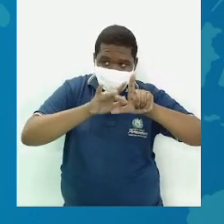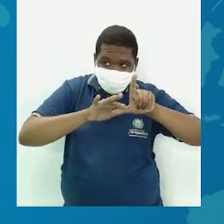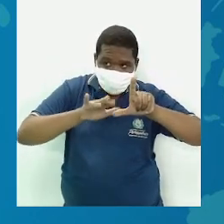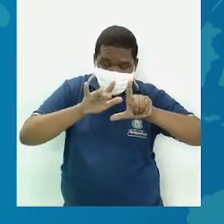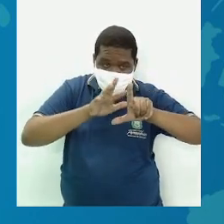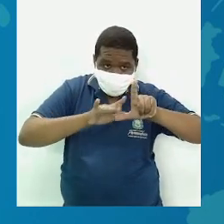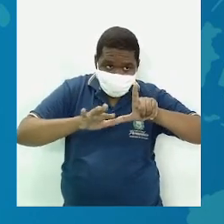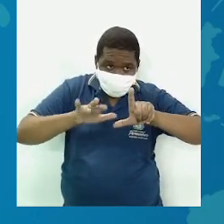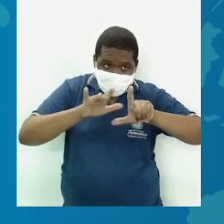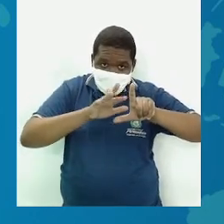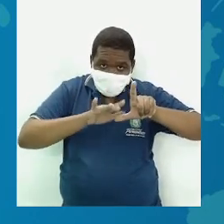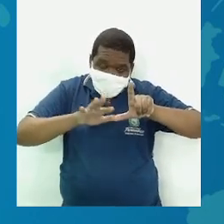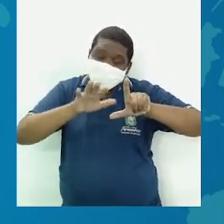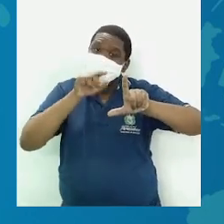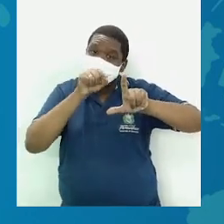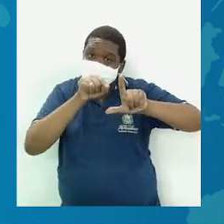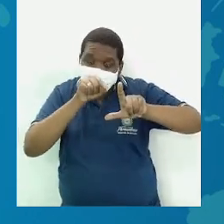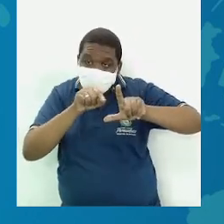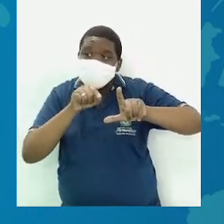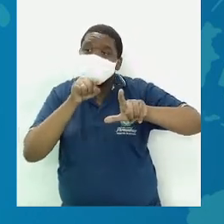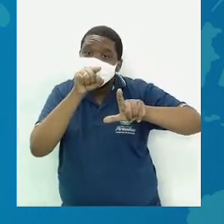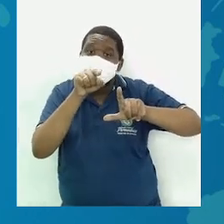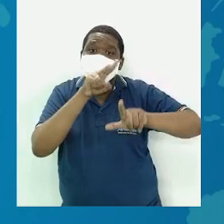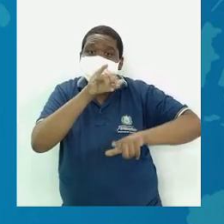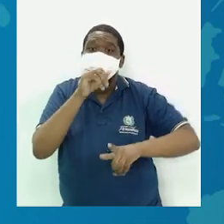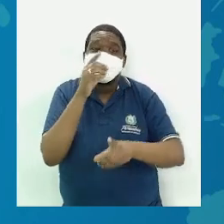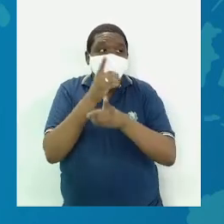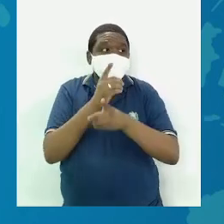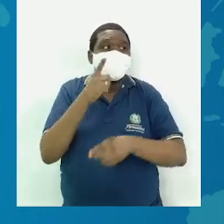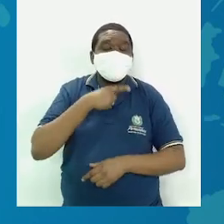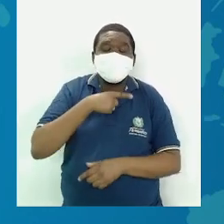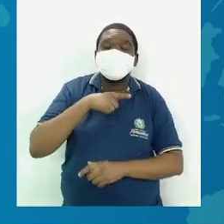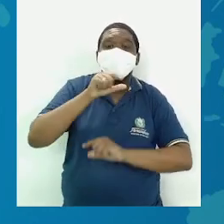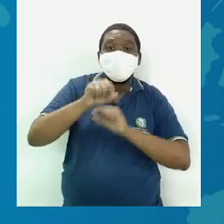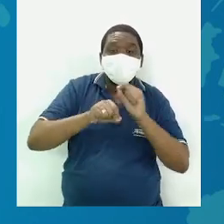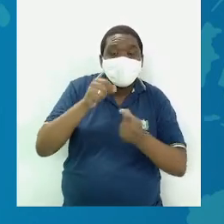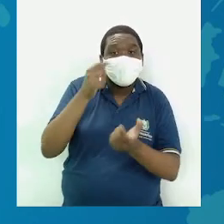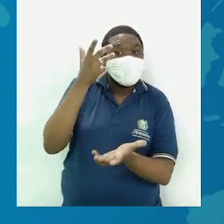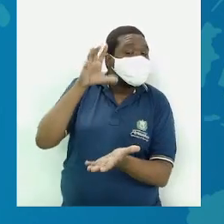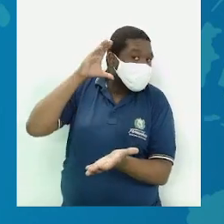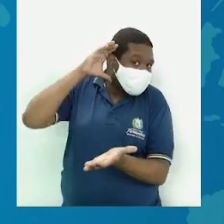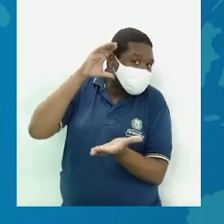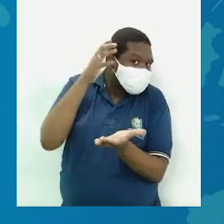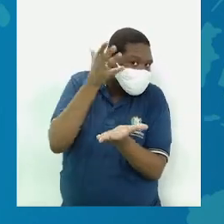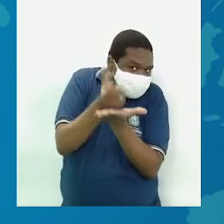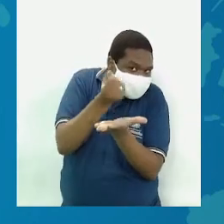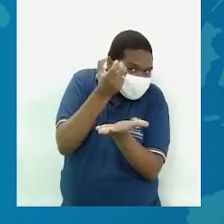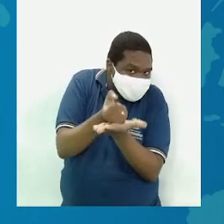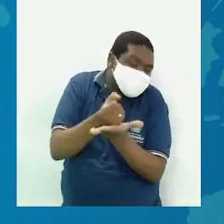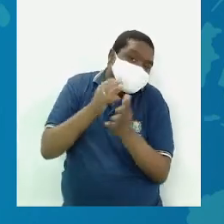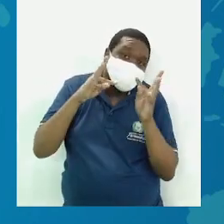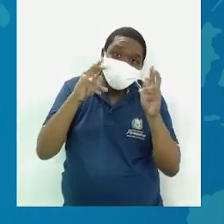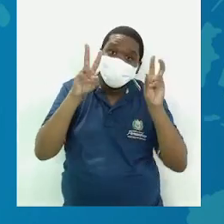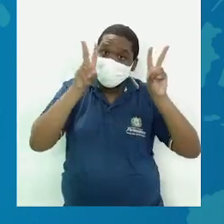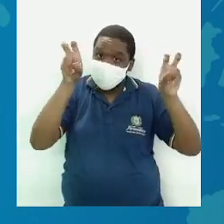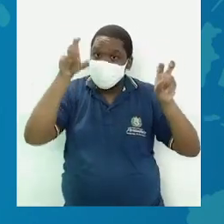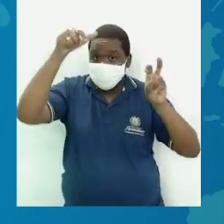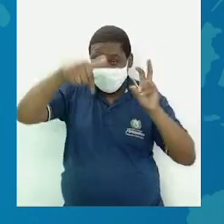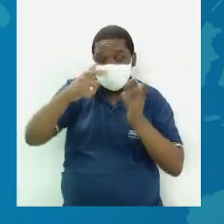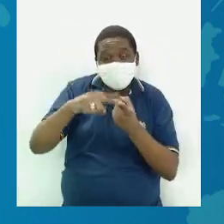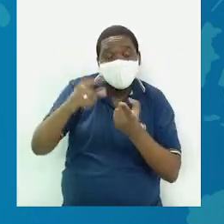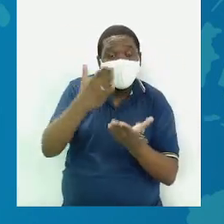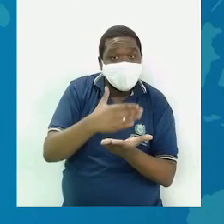veem aí na tela. E nesse QR Code vocês vão encontrar fascículos e podcasts de todos os temas que nós estudamos